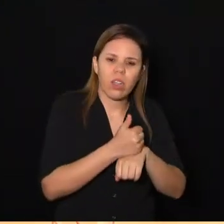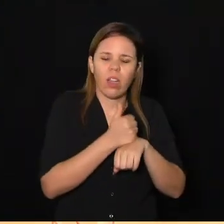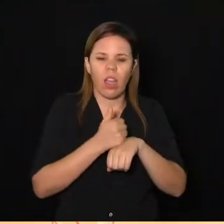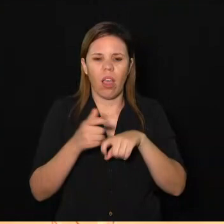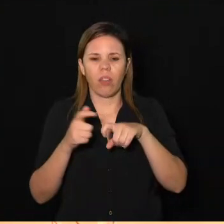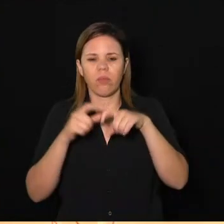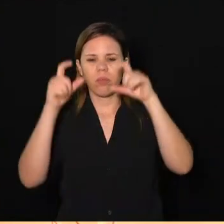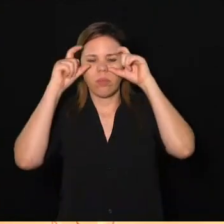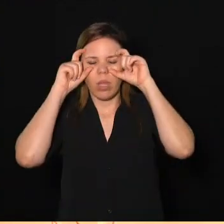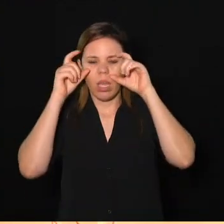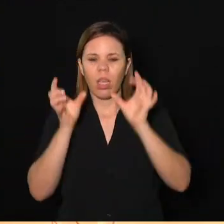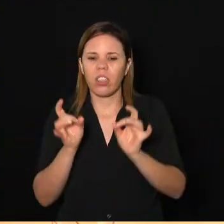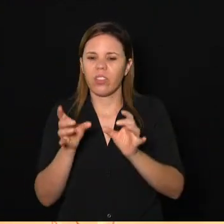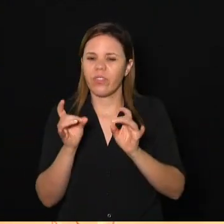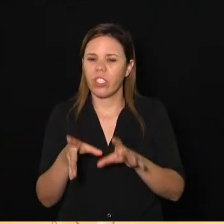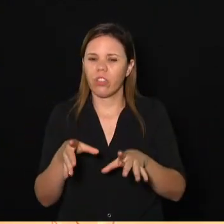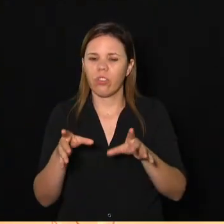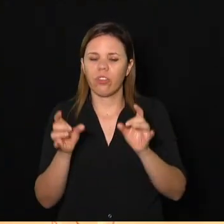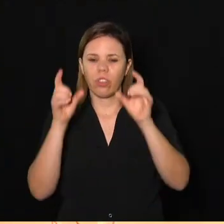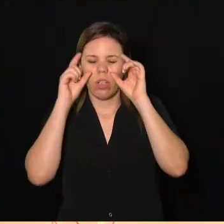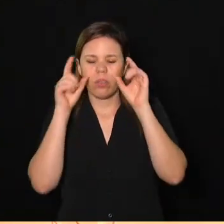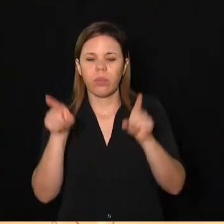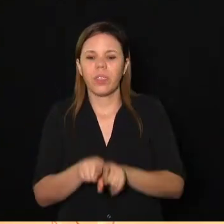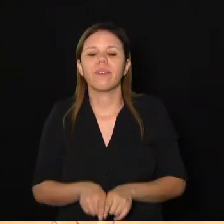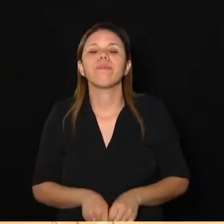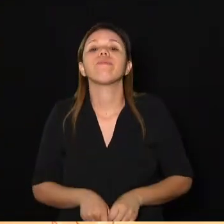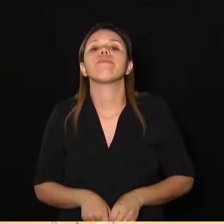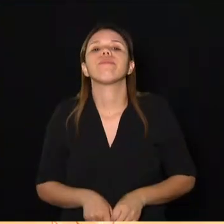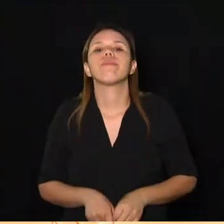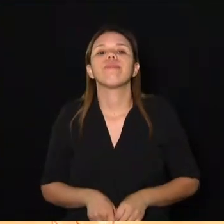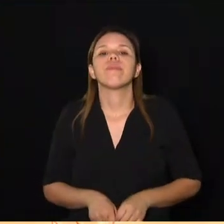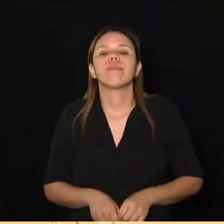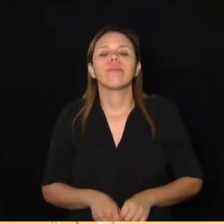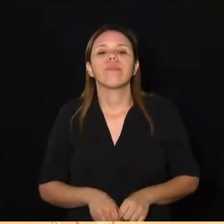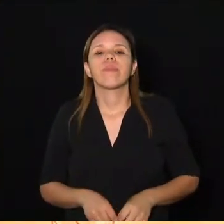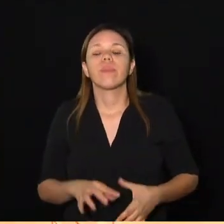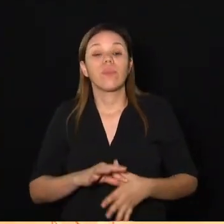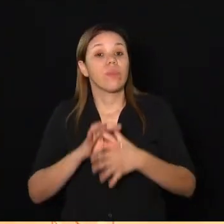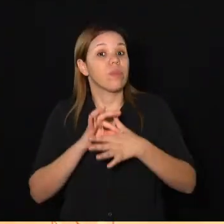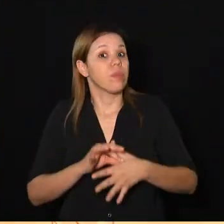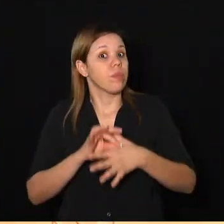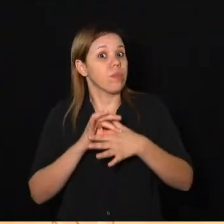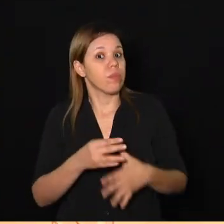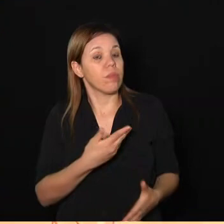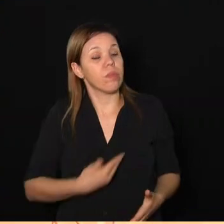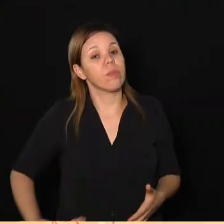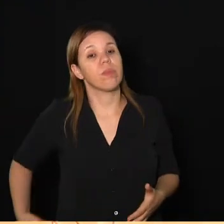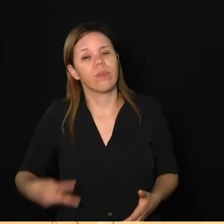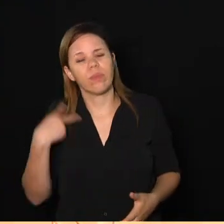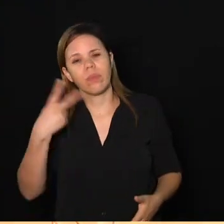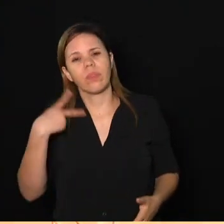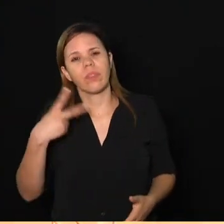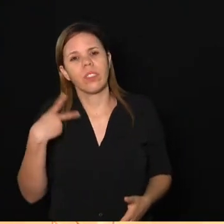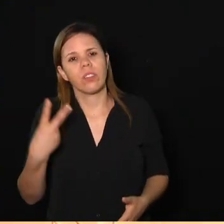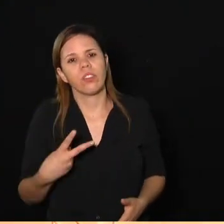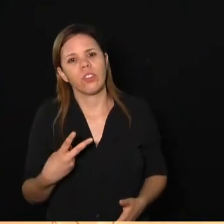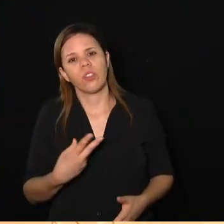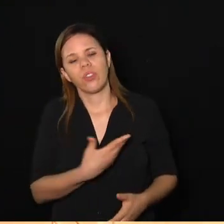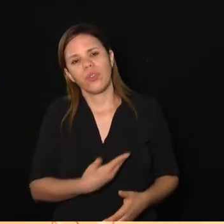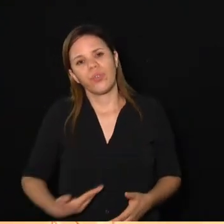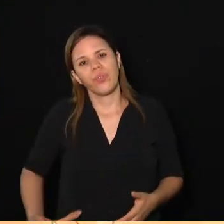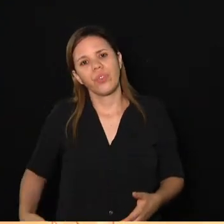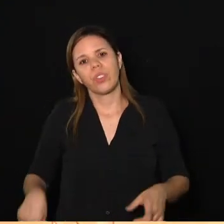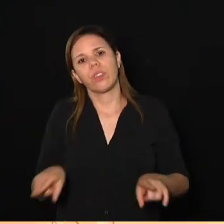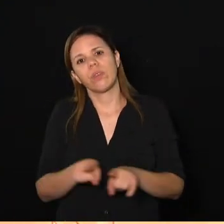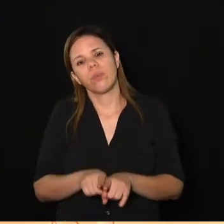oftalmologistas eu acho que o nosso líder de governo o vereador Rossini ele bem sintetizou